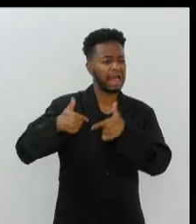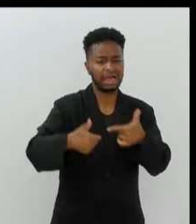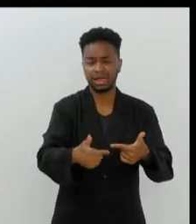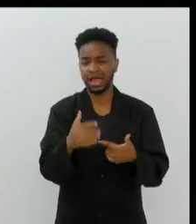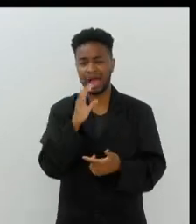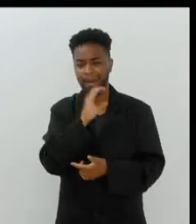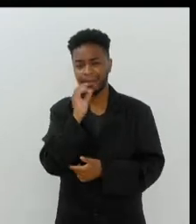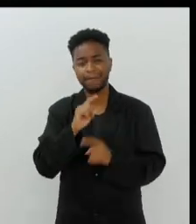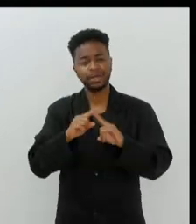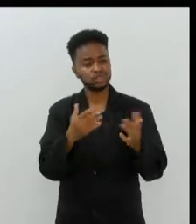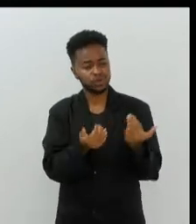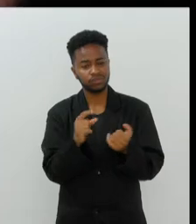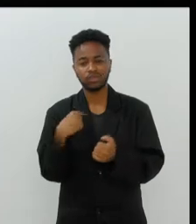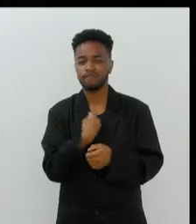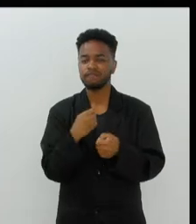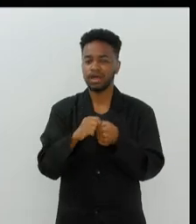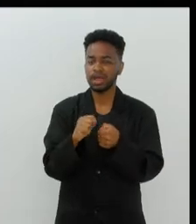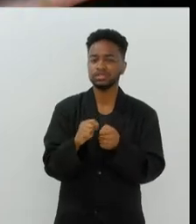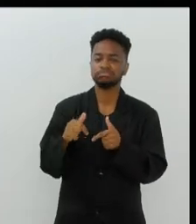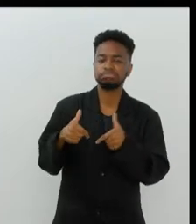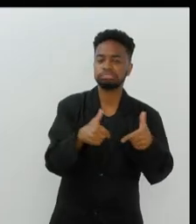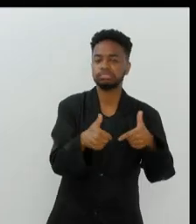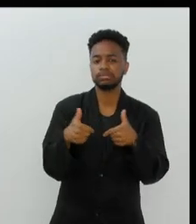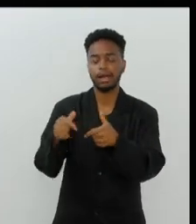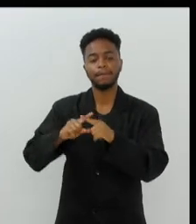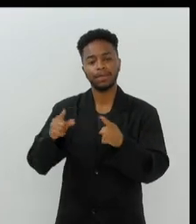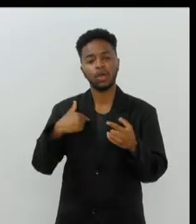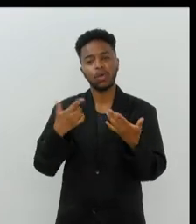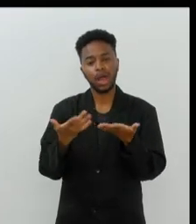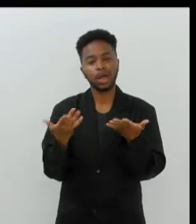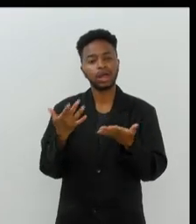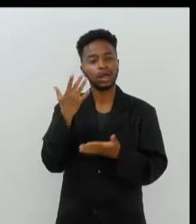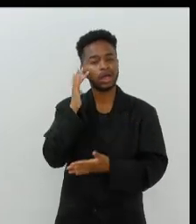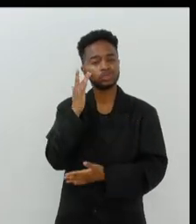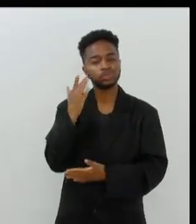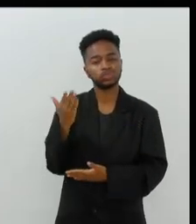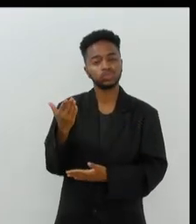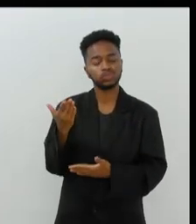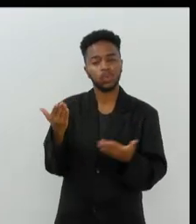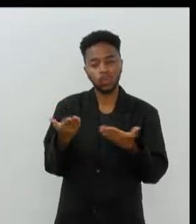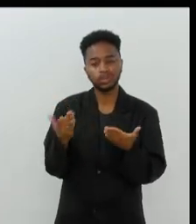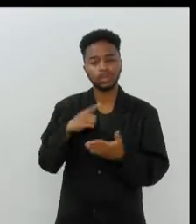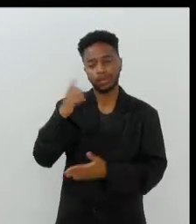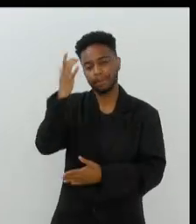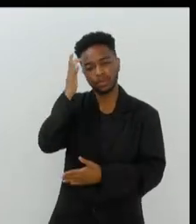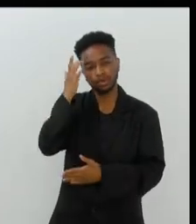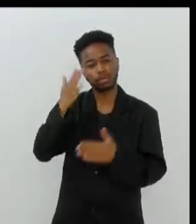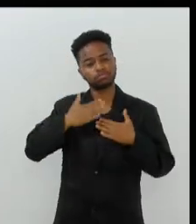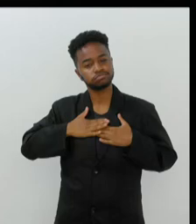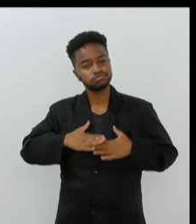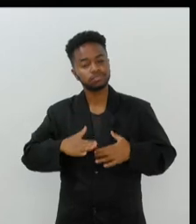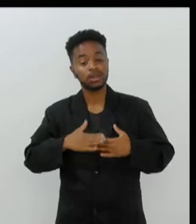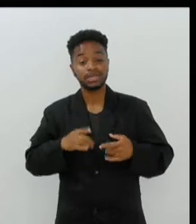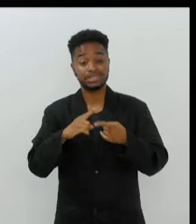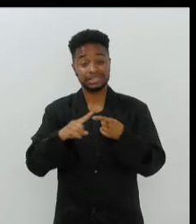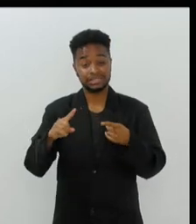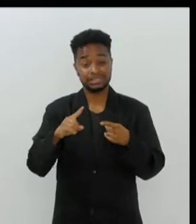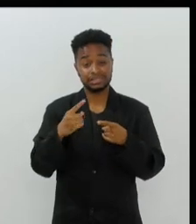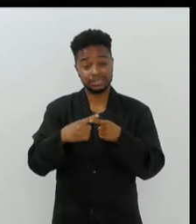sou muito impulsiva e novinha, a gente vai, faz isso, faz aquilo. Eu acho que hoje a maturidade traz muita